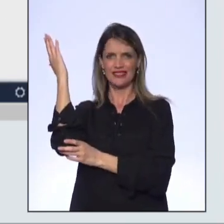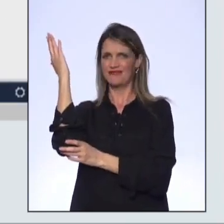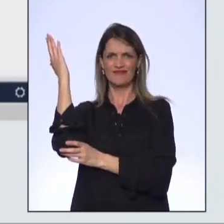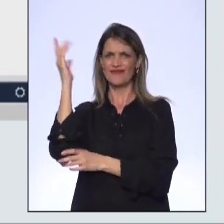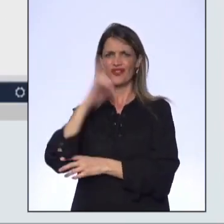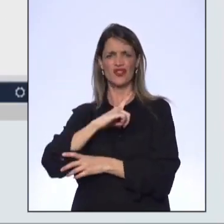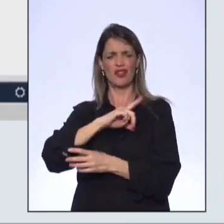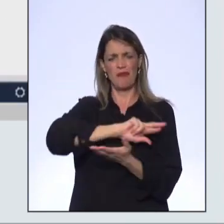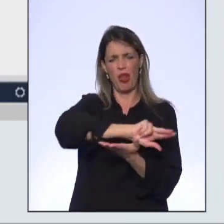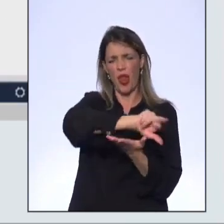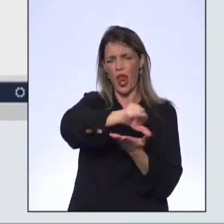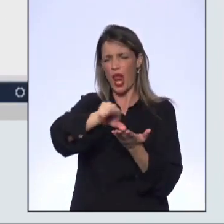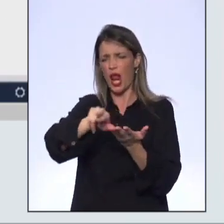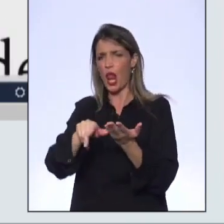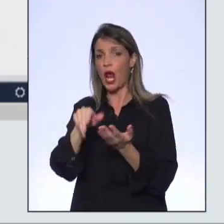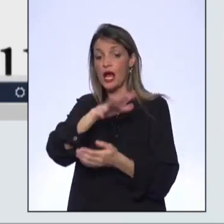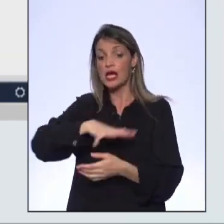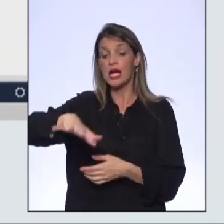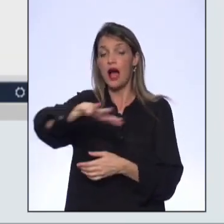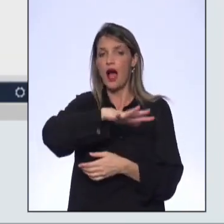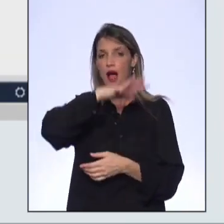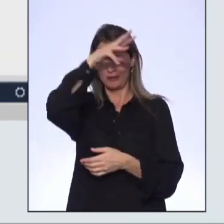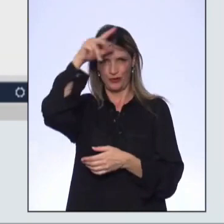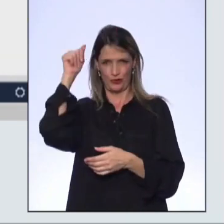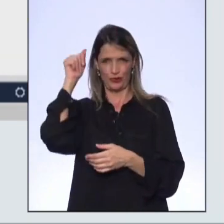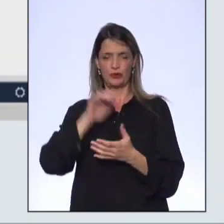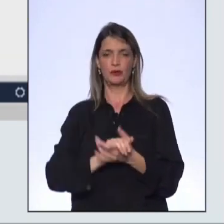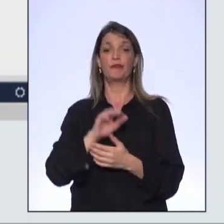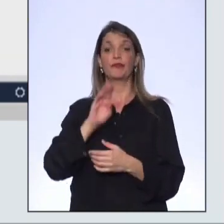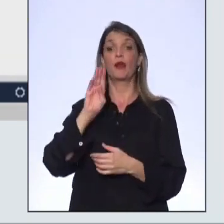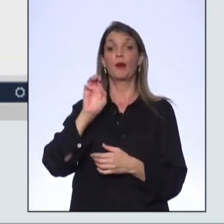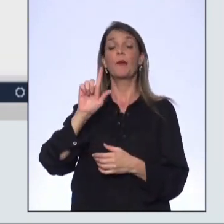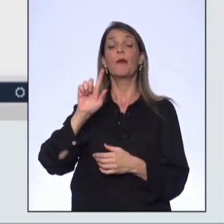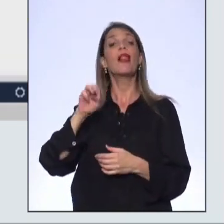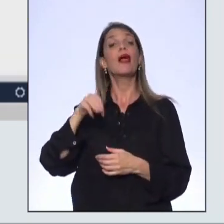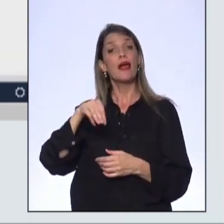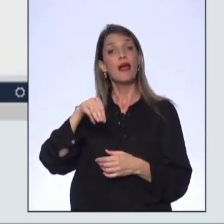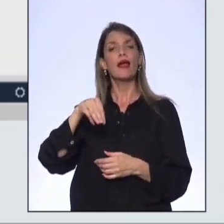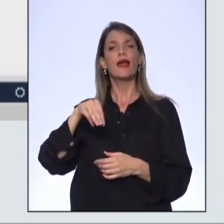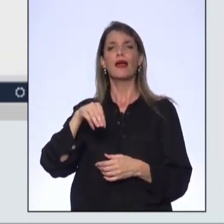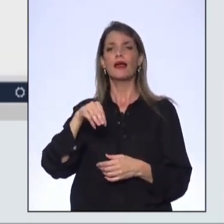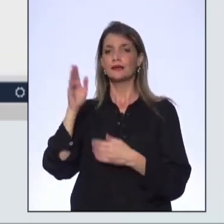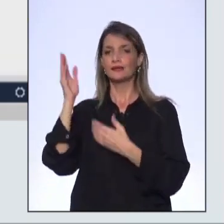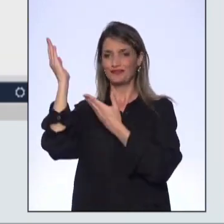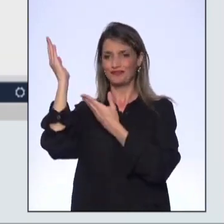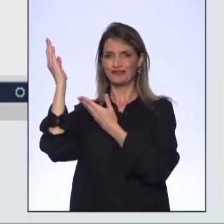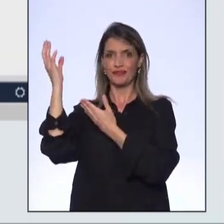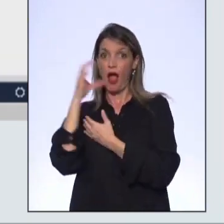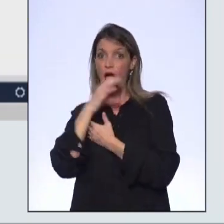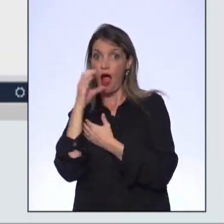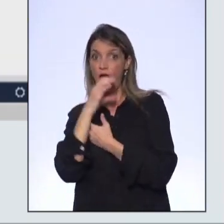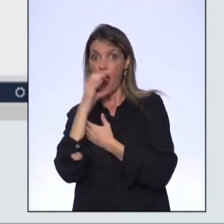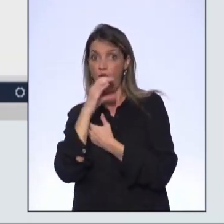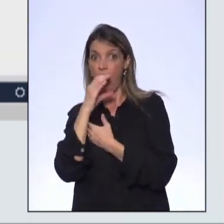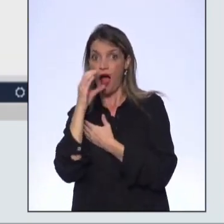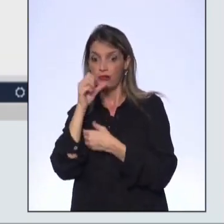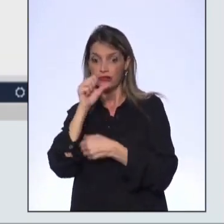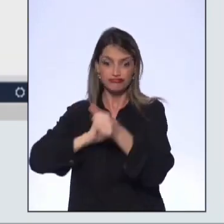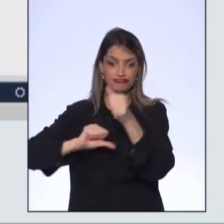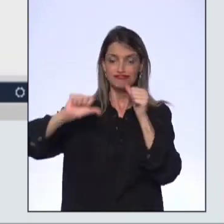presente na região amazônica. As cidades de Belém e Manaus tiveram um rápido processo de modernização